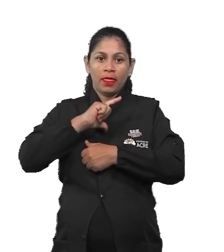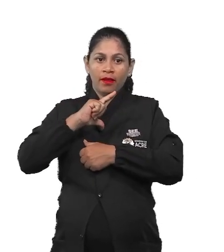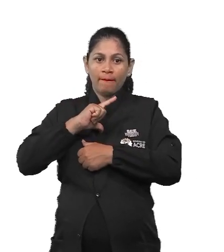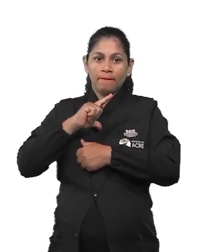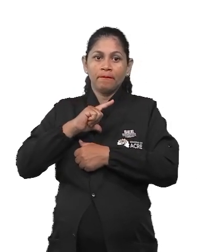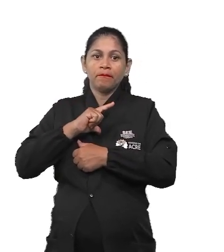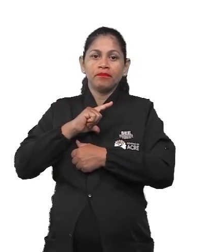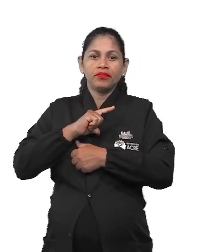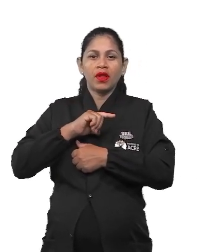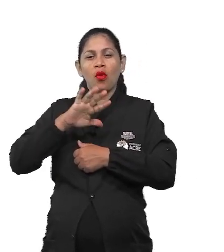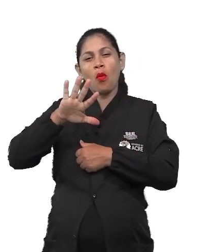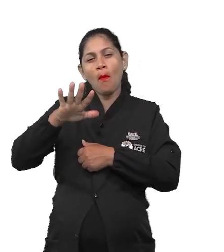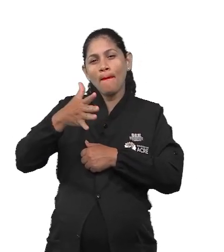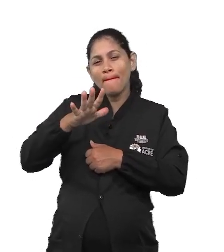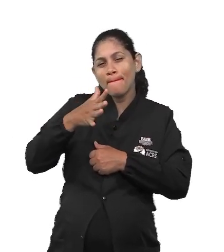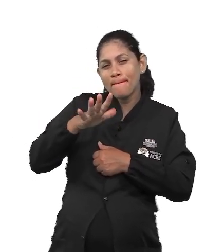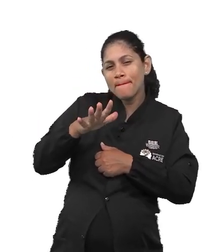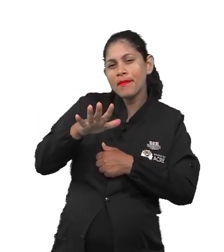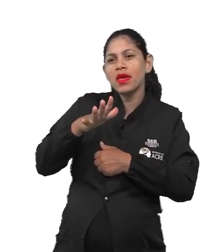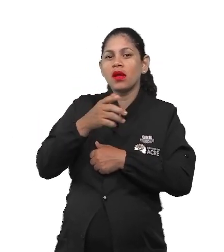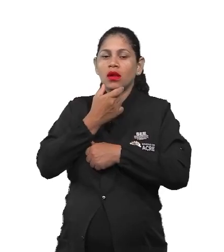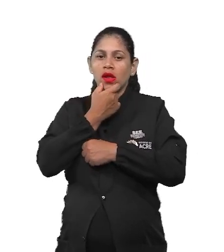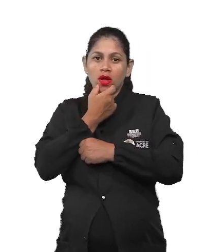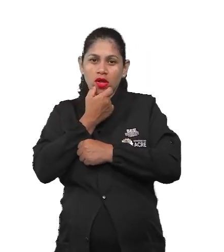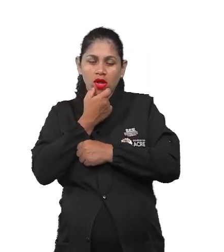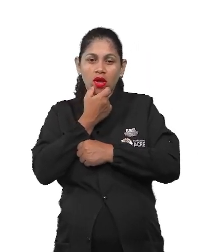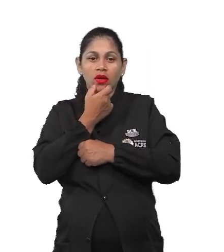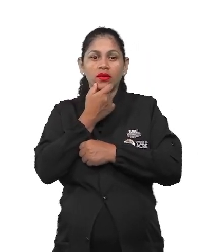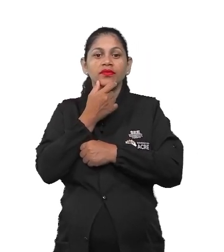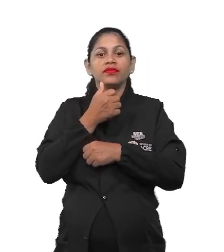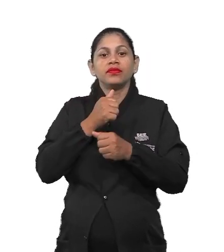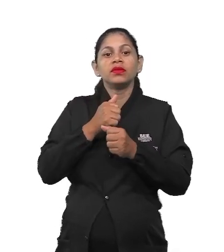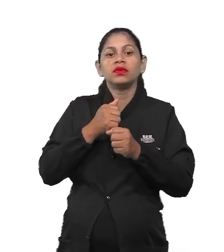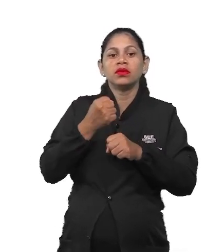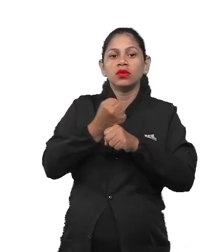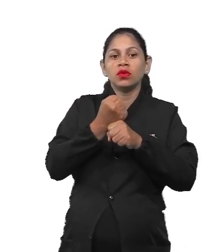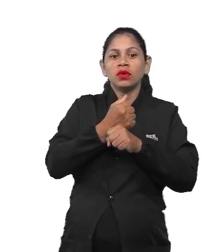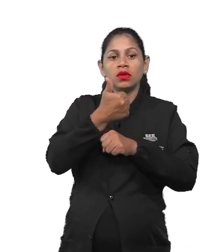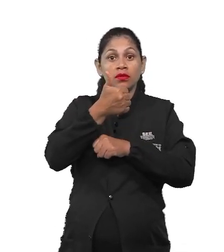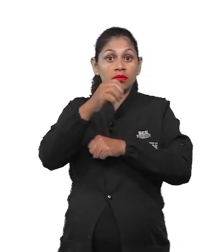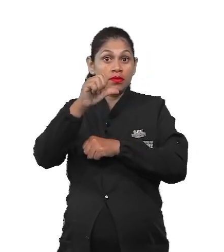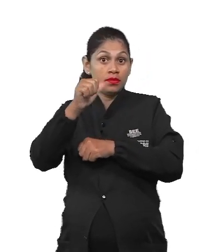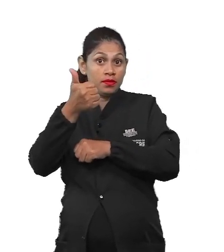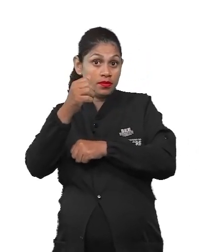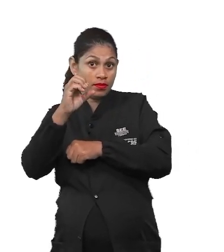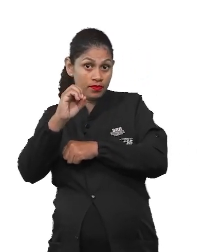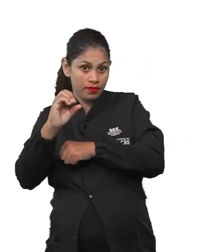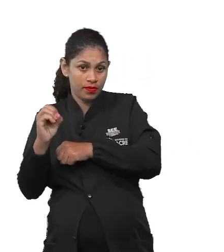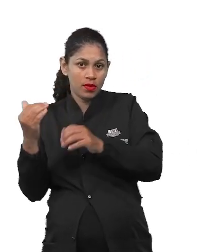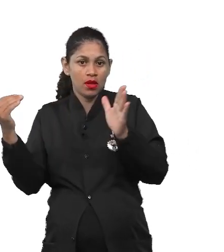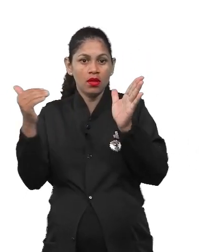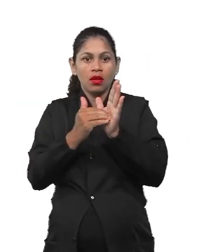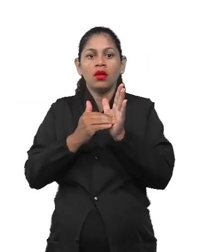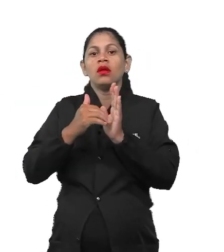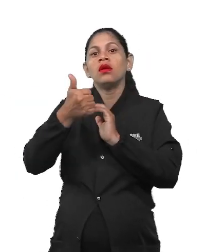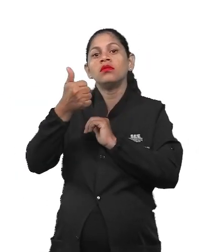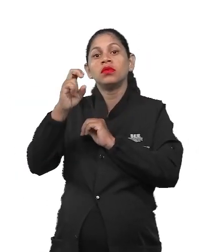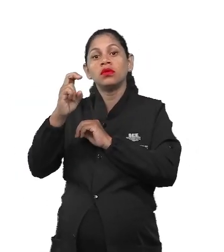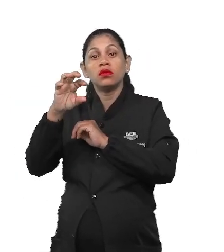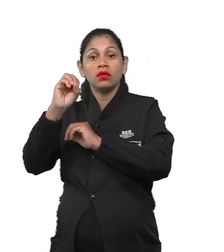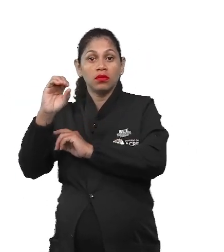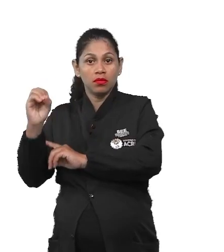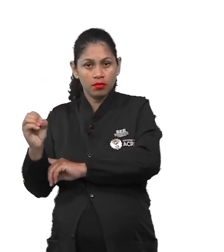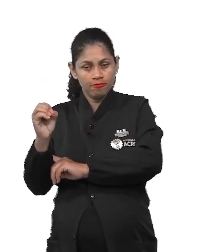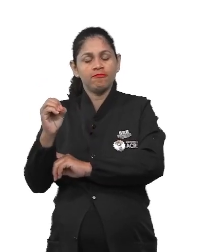Middle English, que já é o inglês médio, que vai do ano 1100 até 1500. E o principal escritor